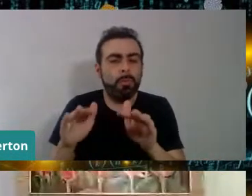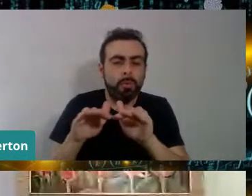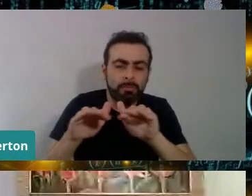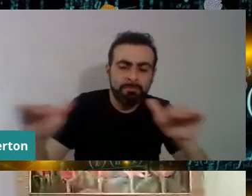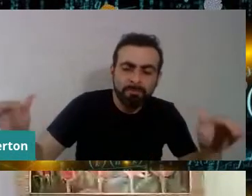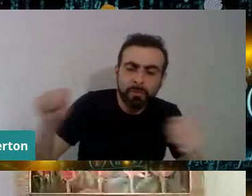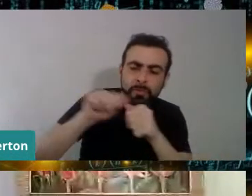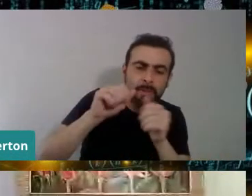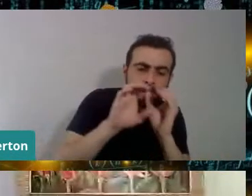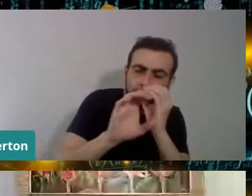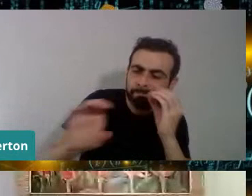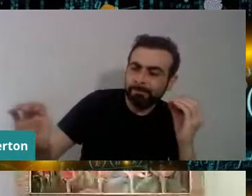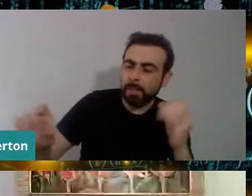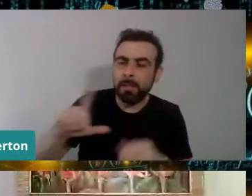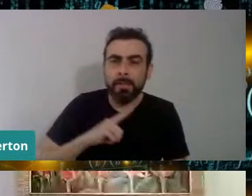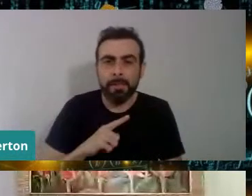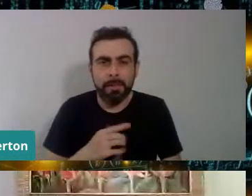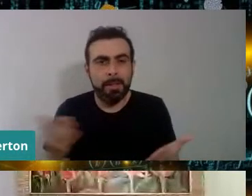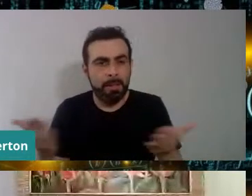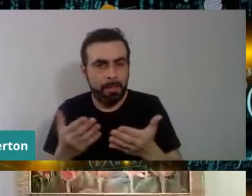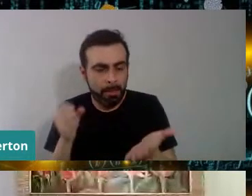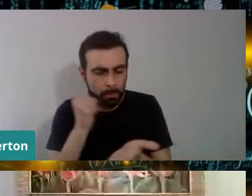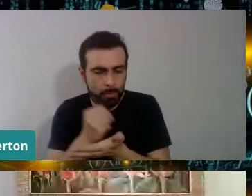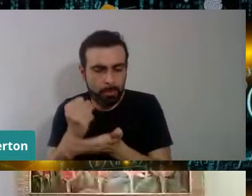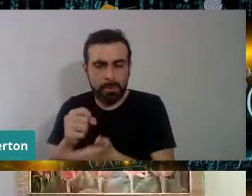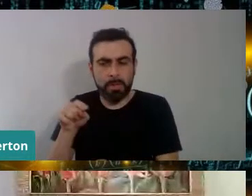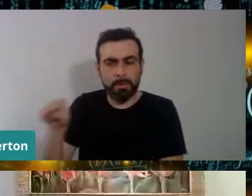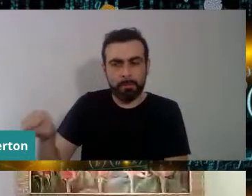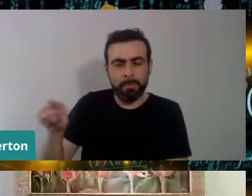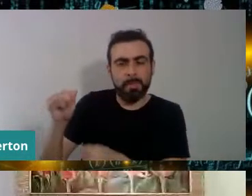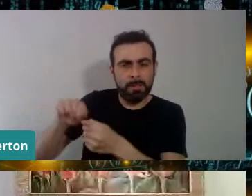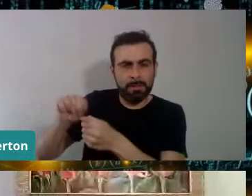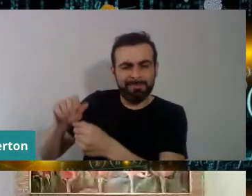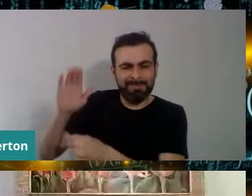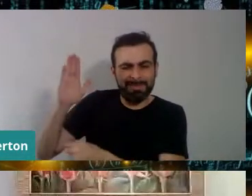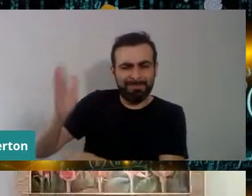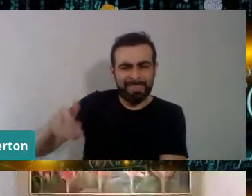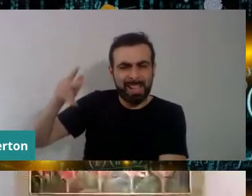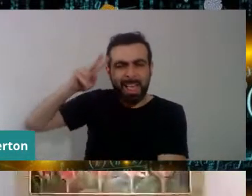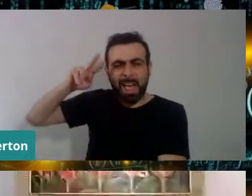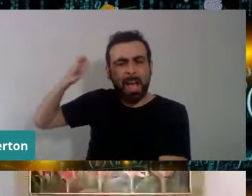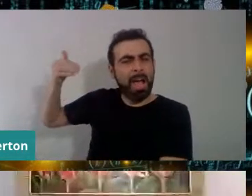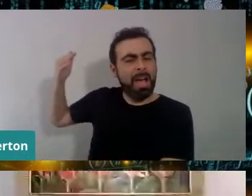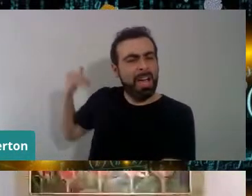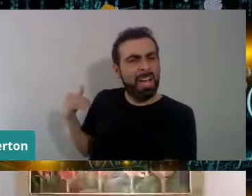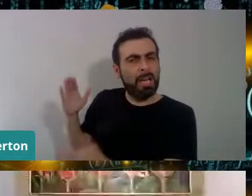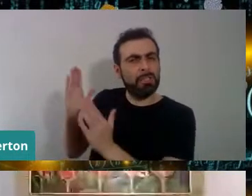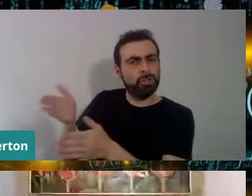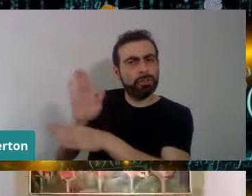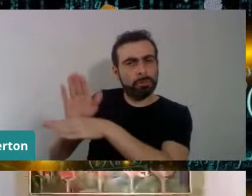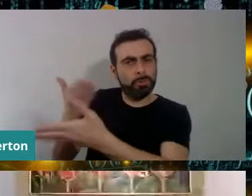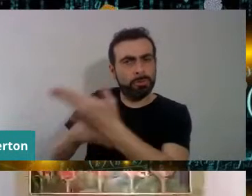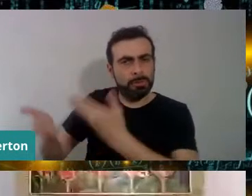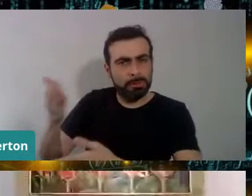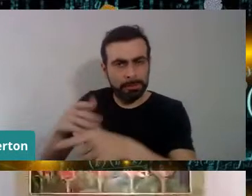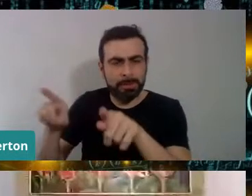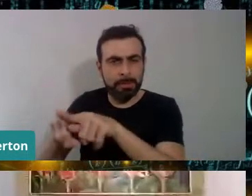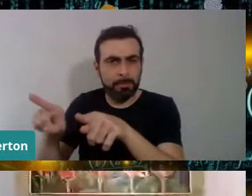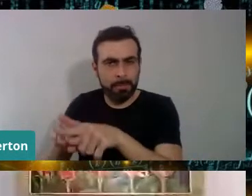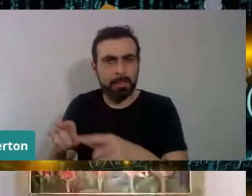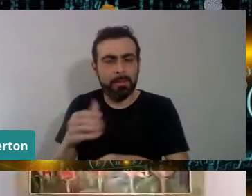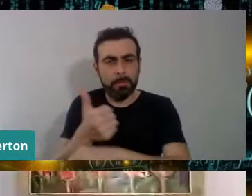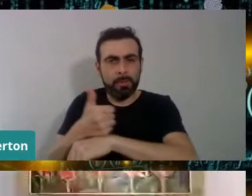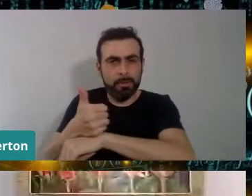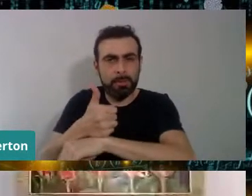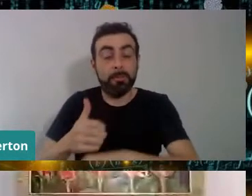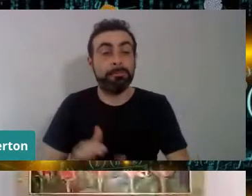tem essa marca minha lá também. Muito bom. Vale a pena a gente lembrar aqui que